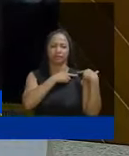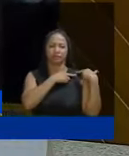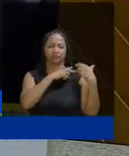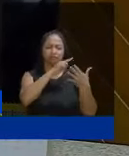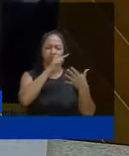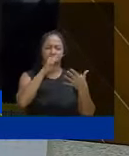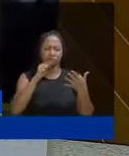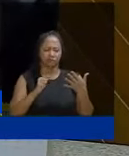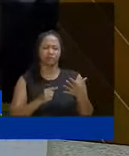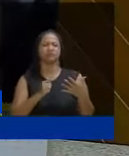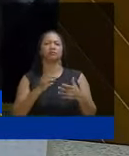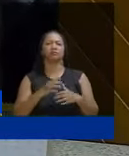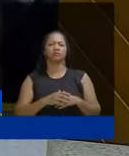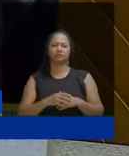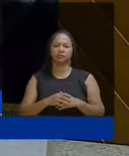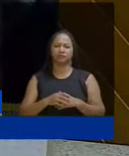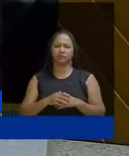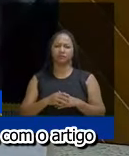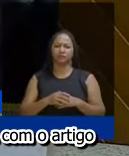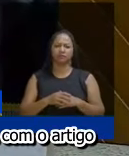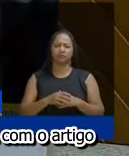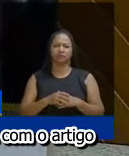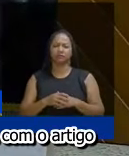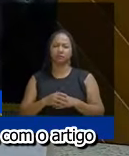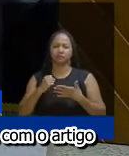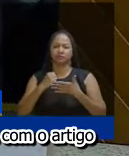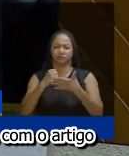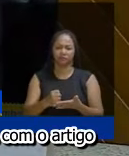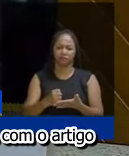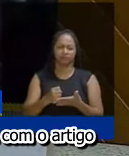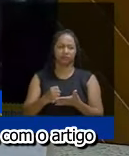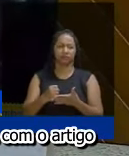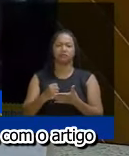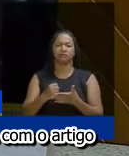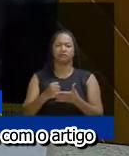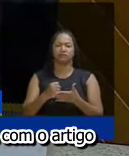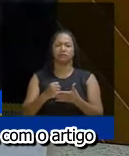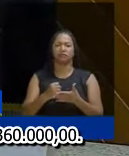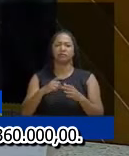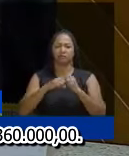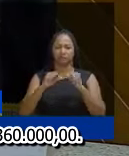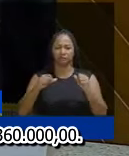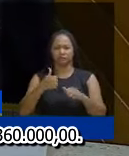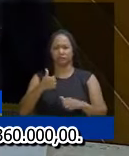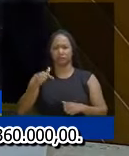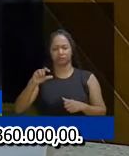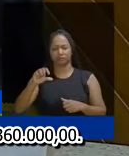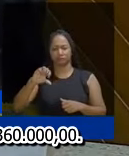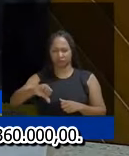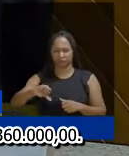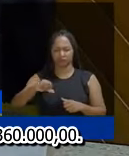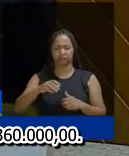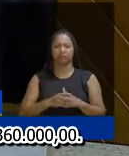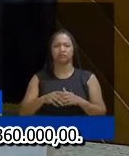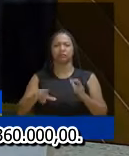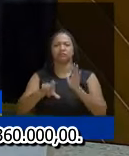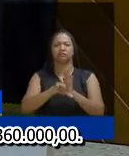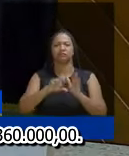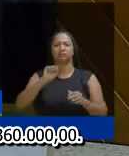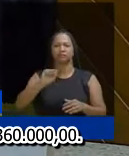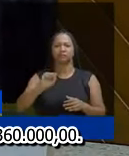identificados no subitem anterior, com fundamento no artigo 19, caput, da Lei